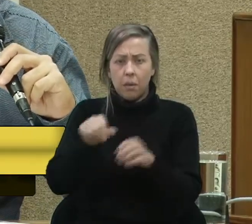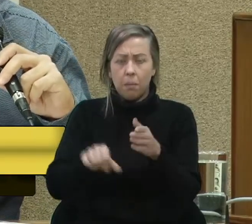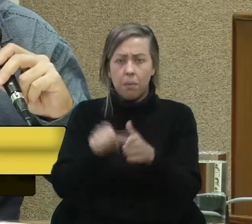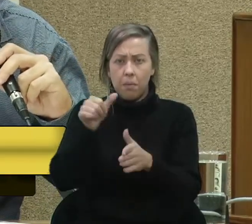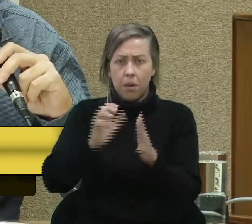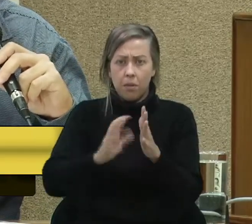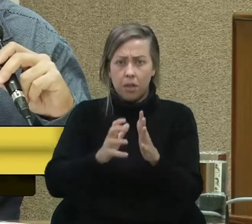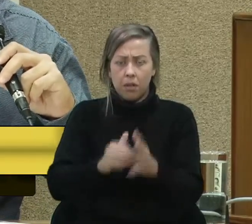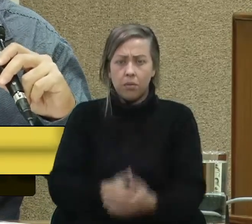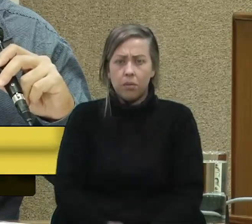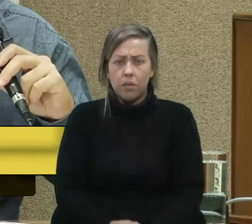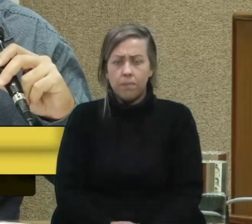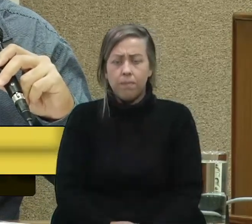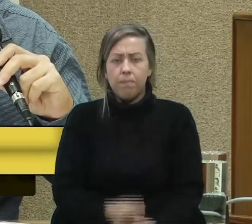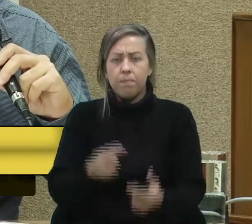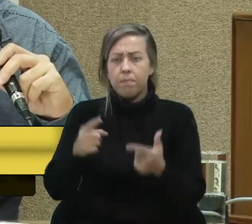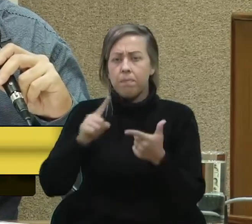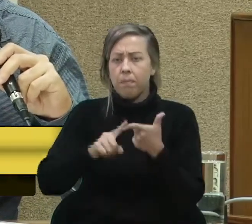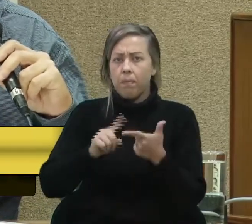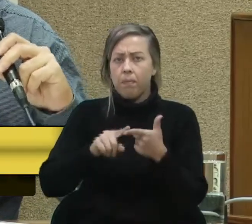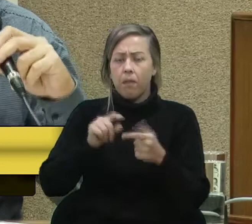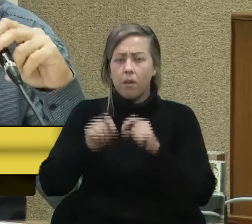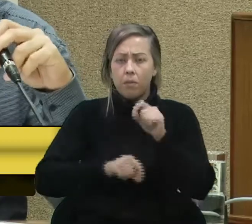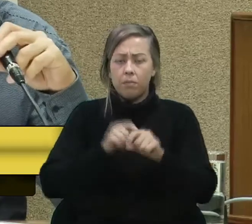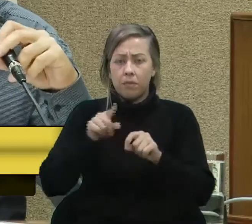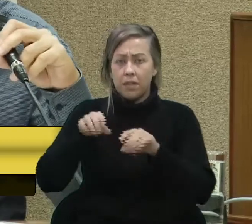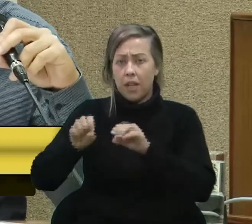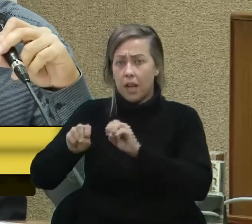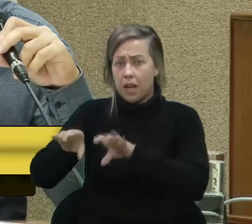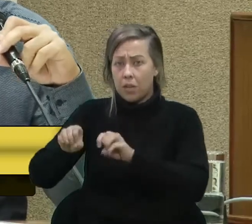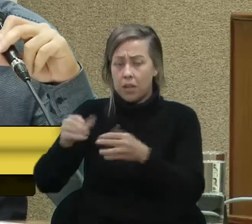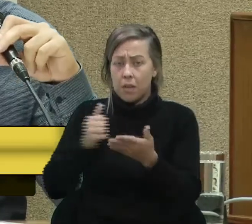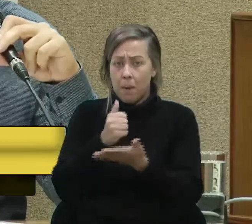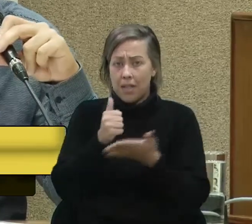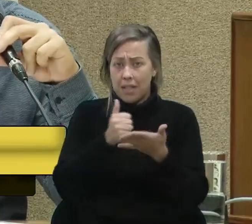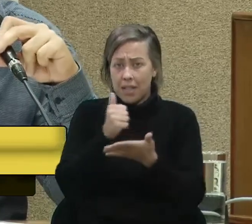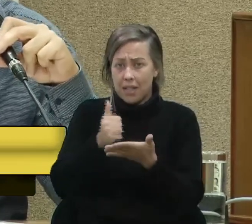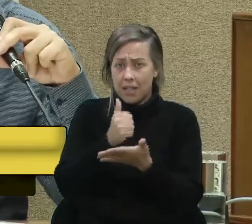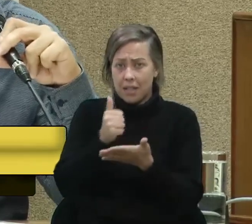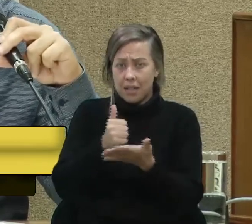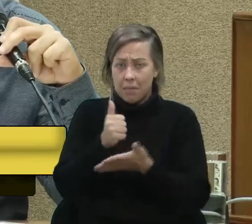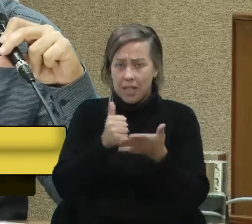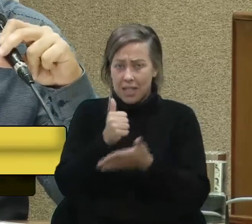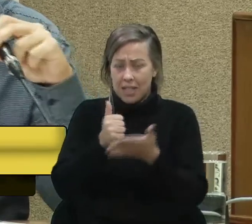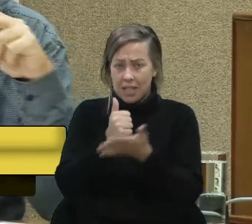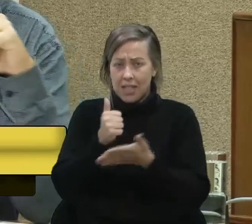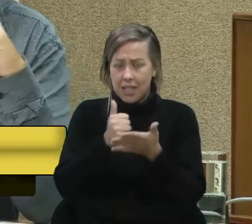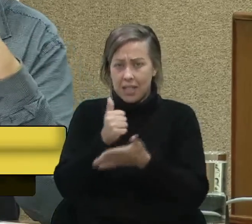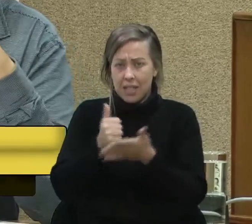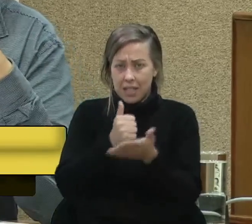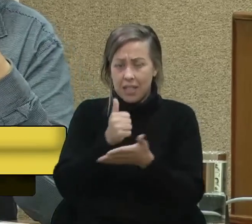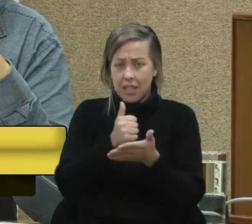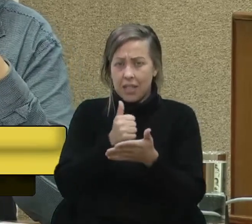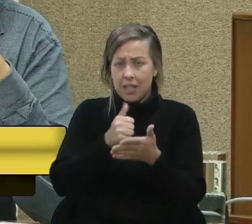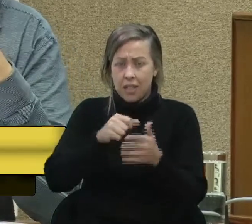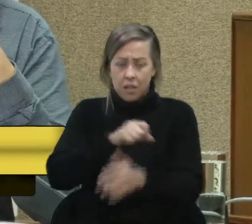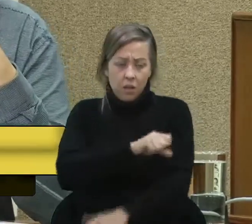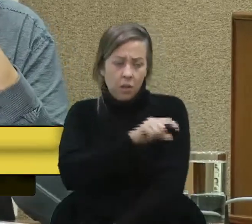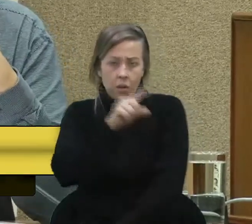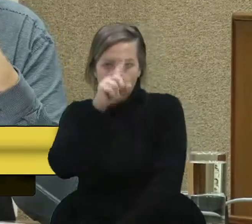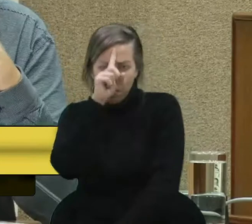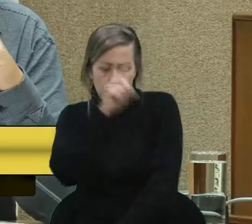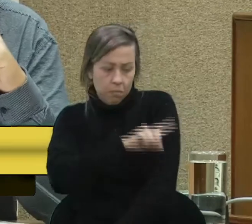dado. Segundo, é dizer que na educação básica, educação infantil, fundamental e médio,